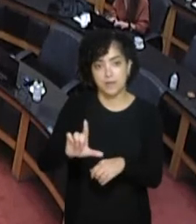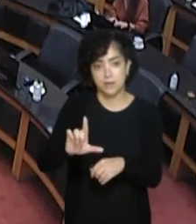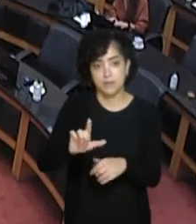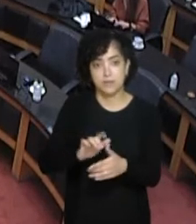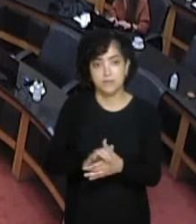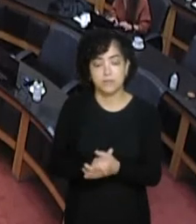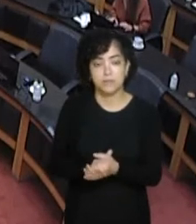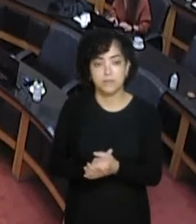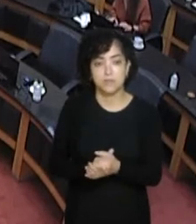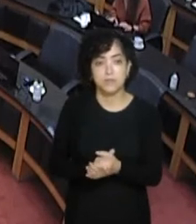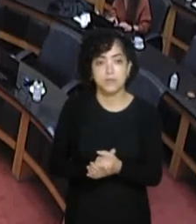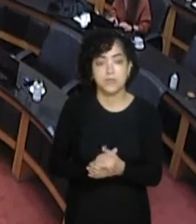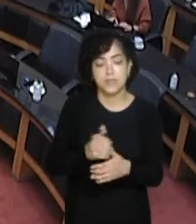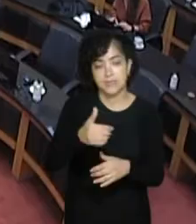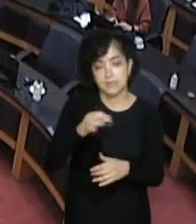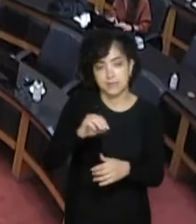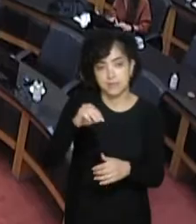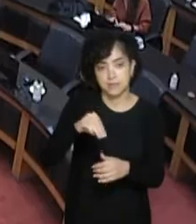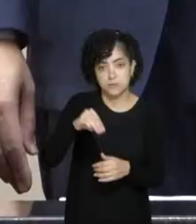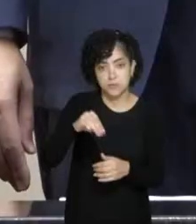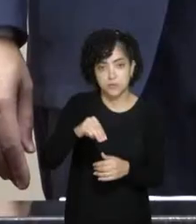por até 10 minutos.